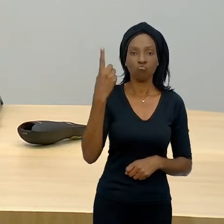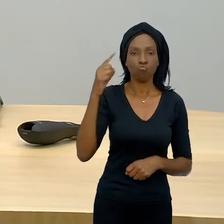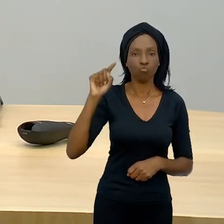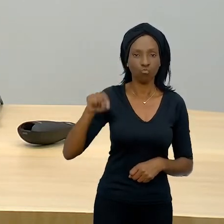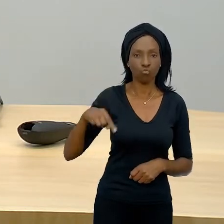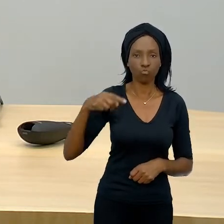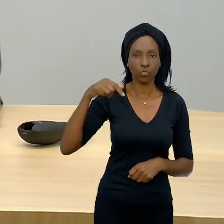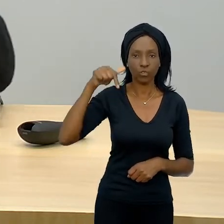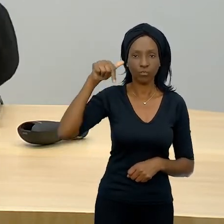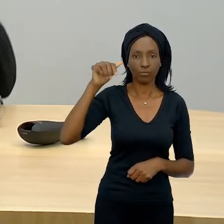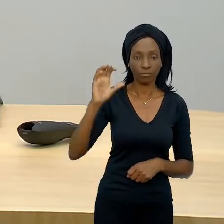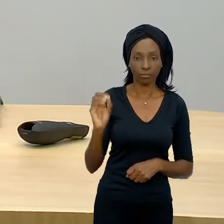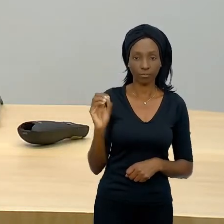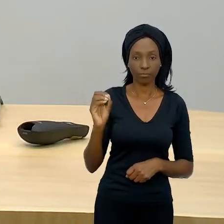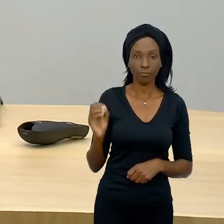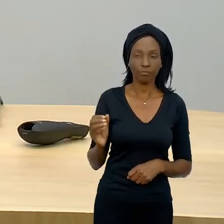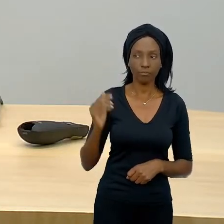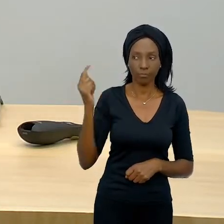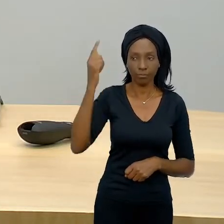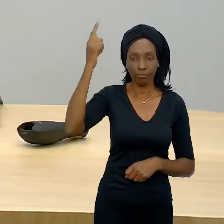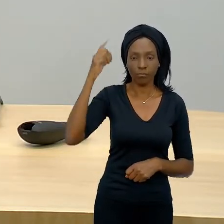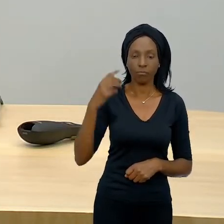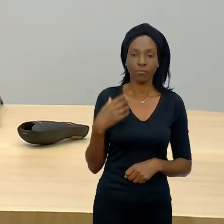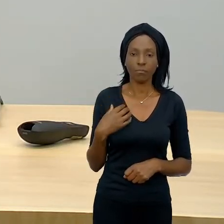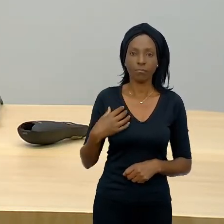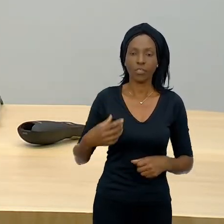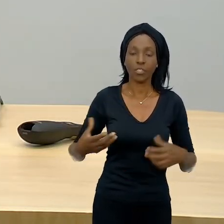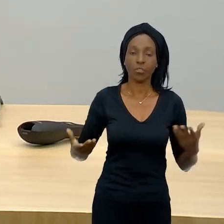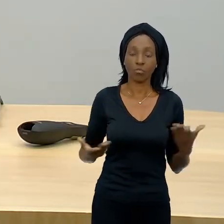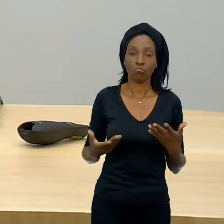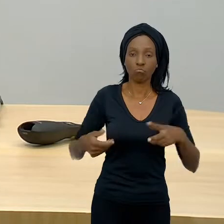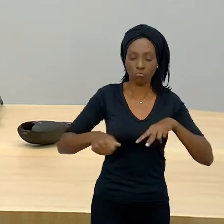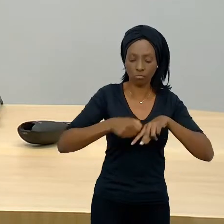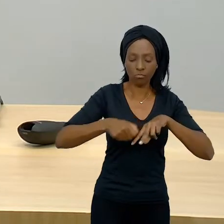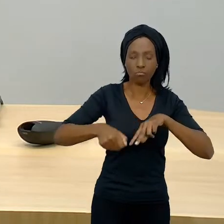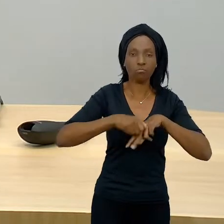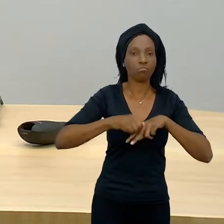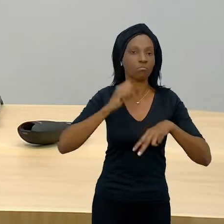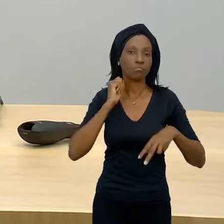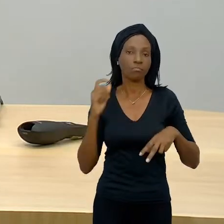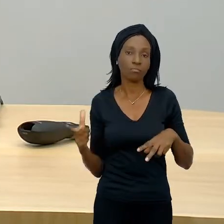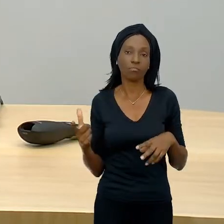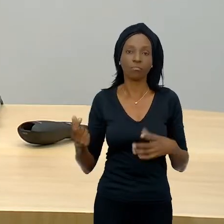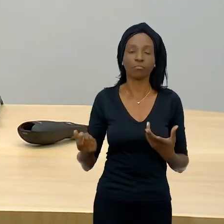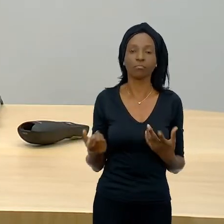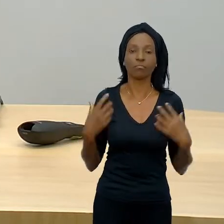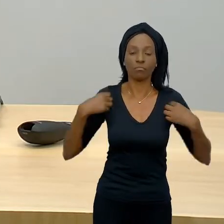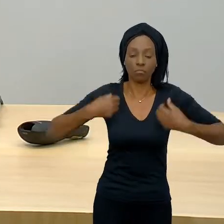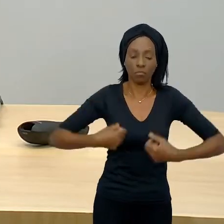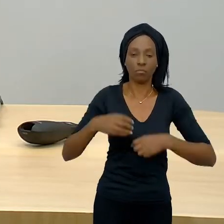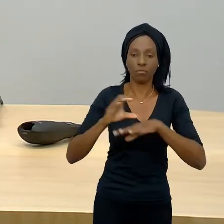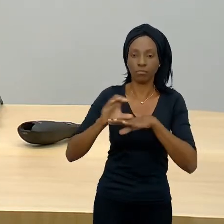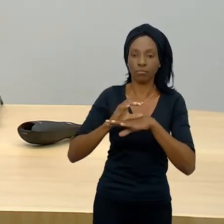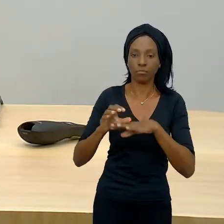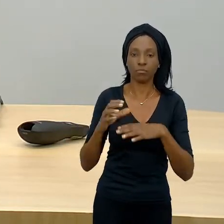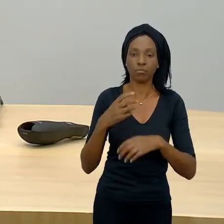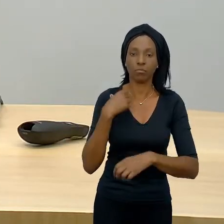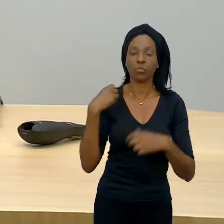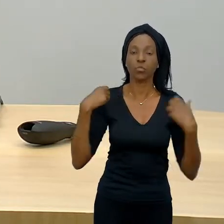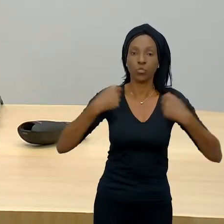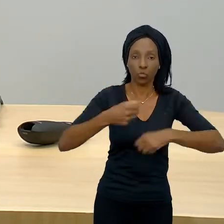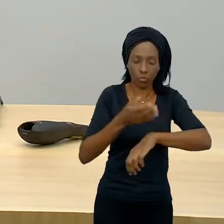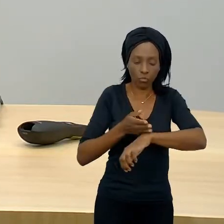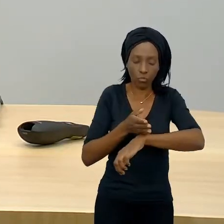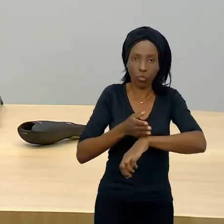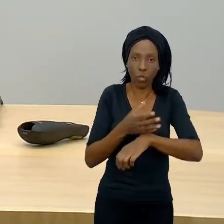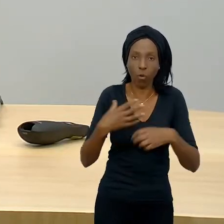de altura e hoje eu estou vestindo uma calça jeans azul, uma blusa cinza e um casaco de manga